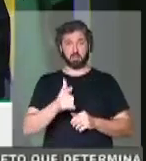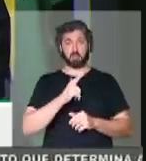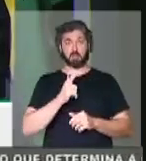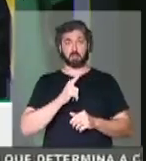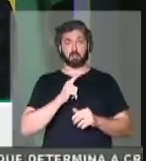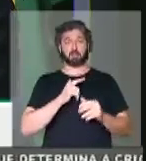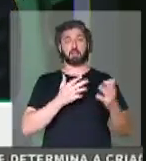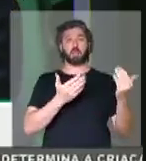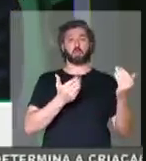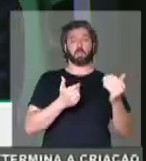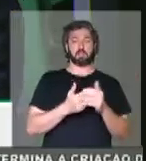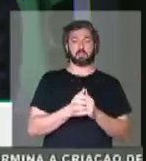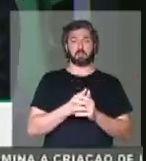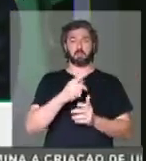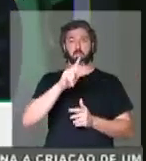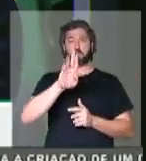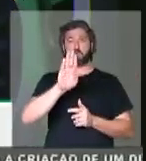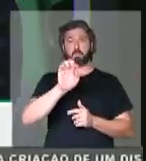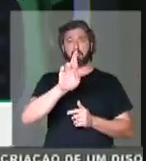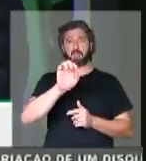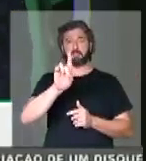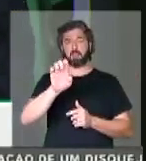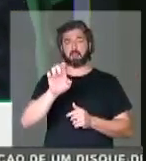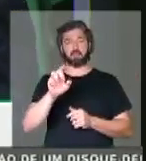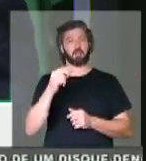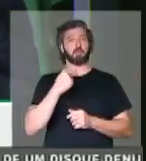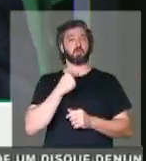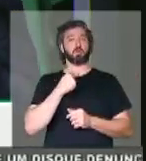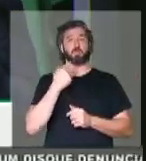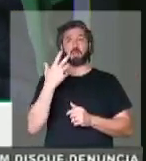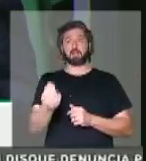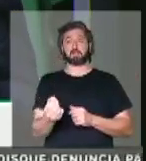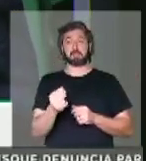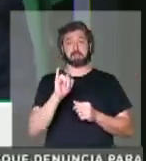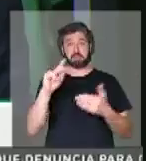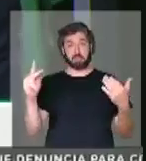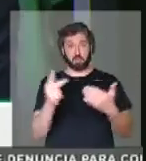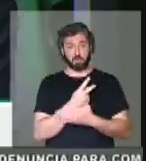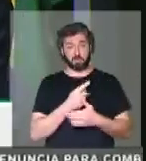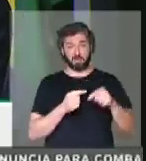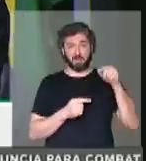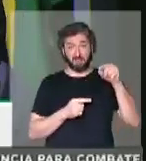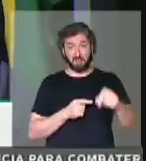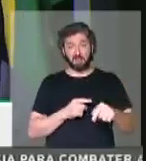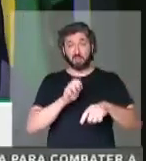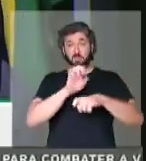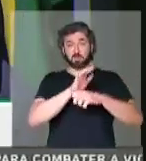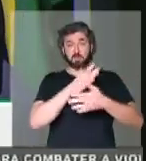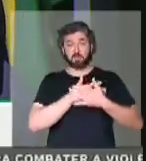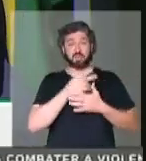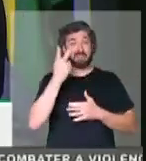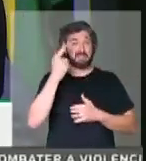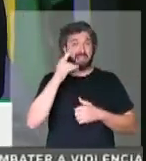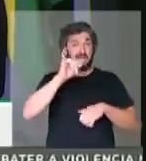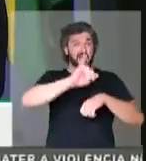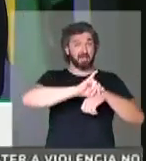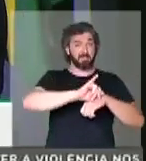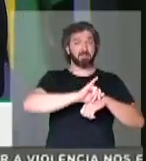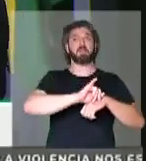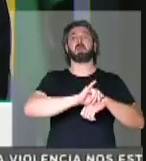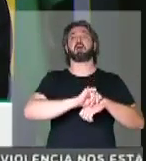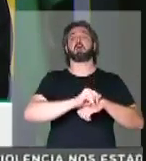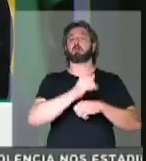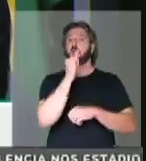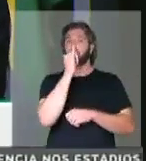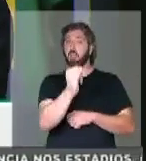fase da puberdade e nós não podemos admitir. E se isto vem acontecendo lá no meu querido Ceará, lá em Fortaleza,